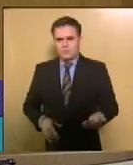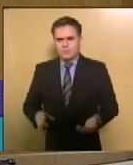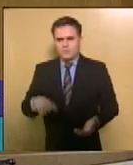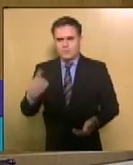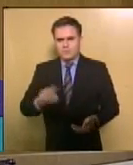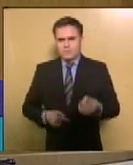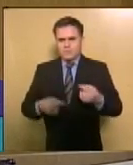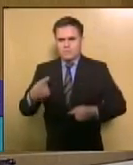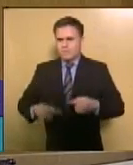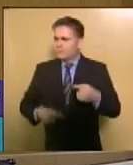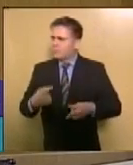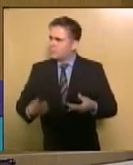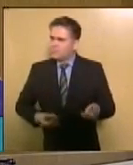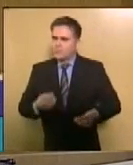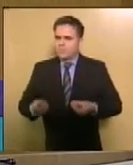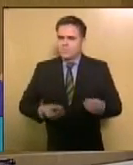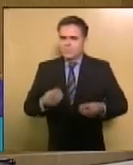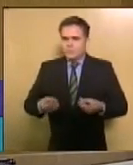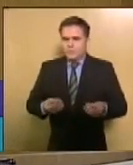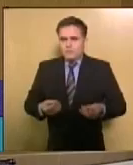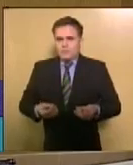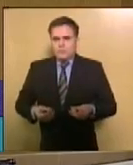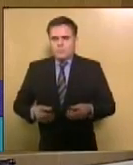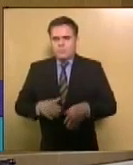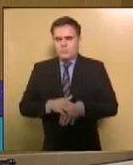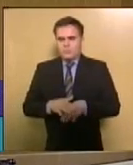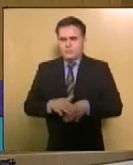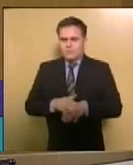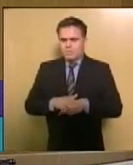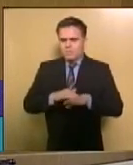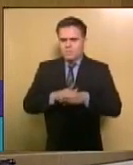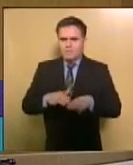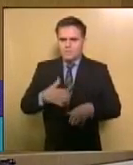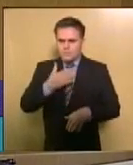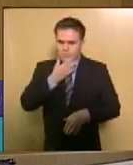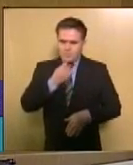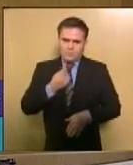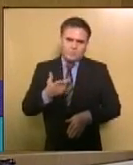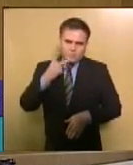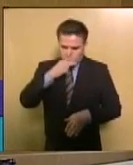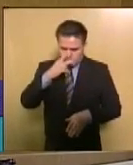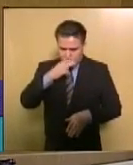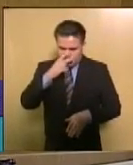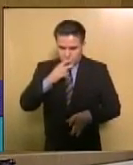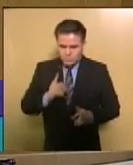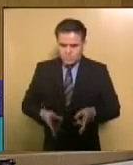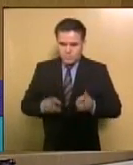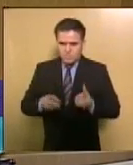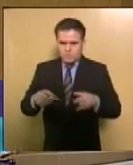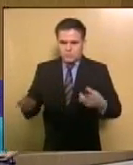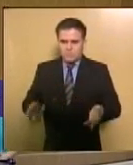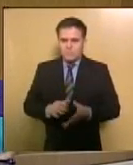debater isso também com os homens ou a gente vai continuar enxugando gelo nessa nossa